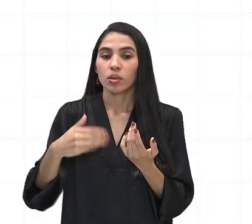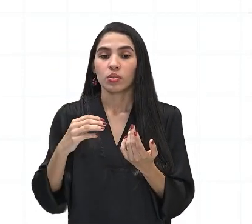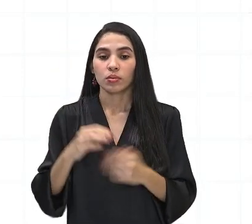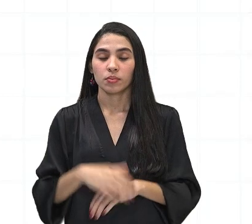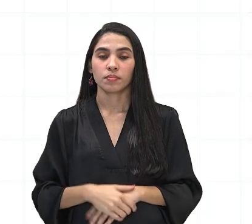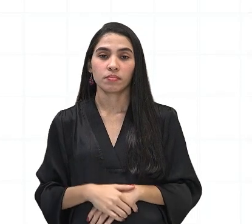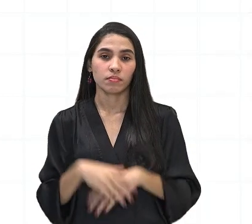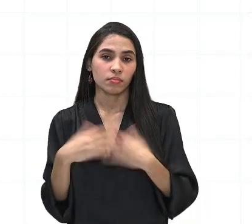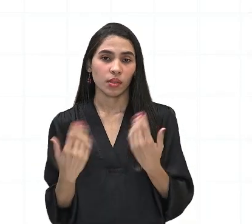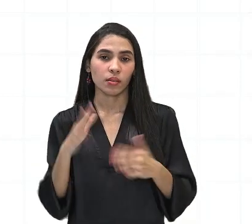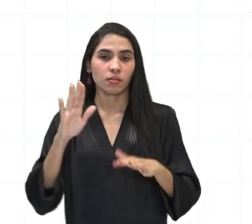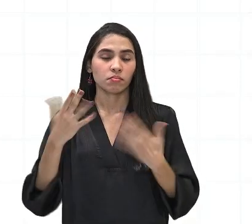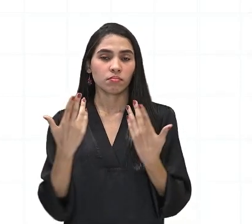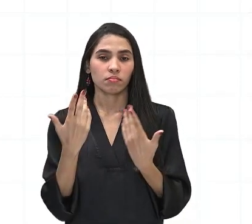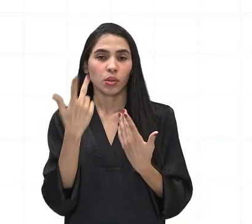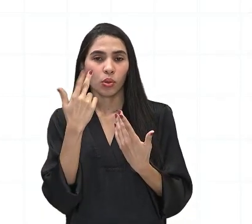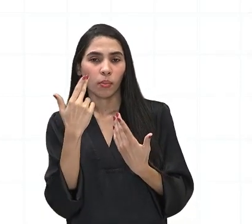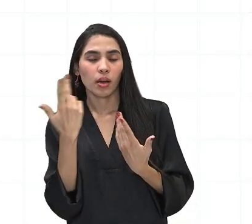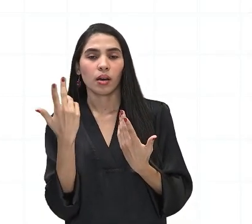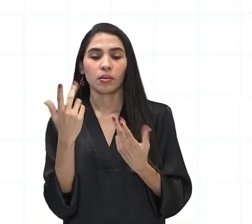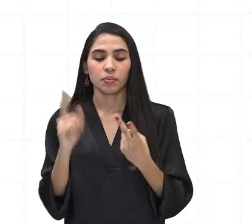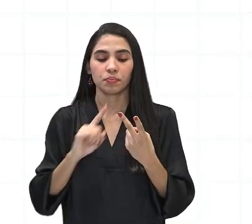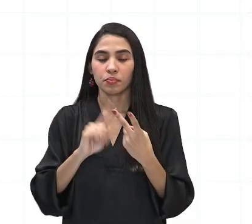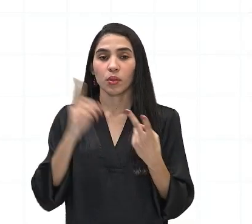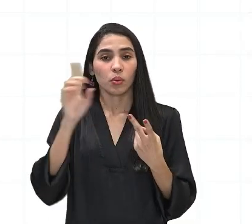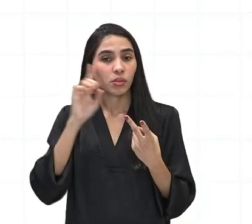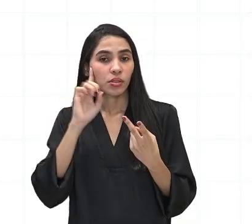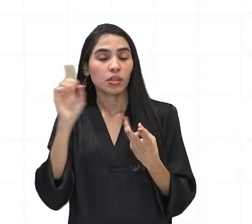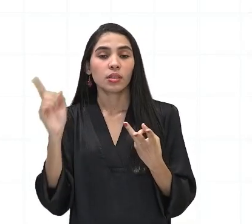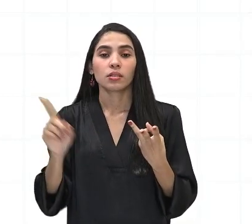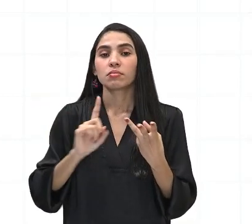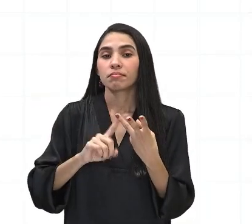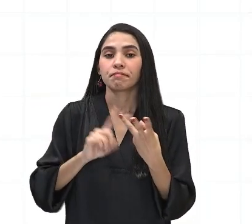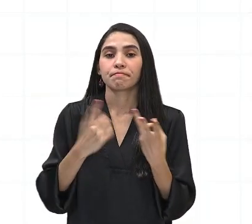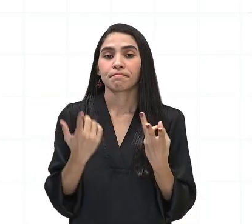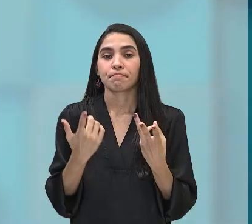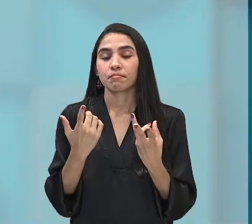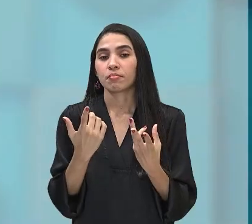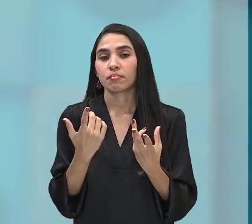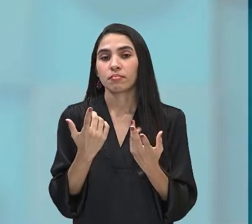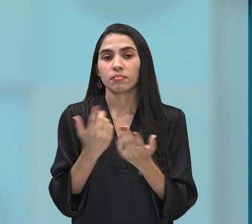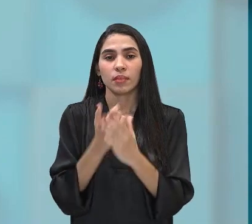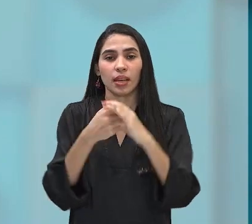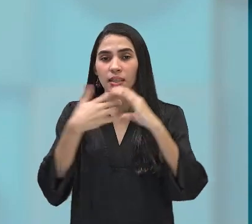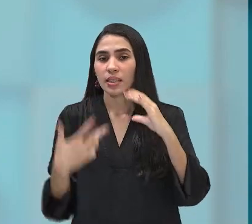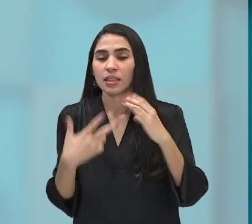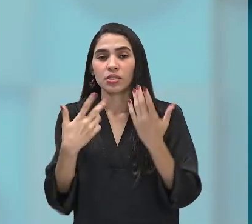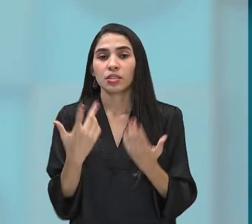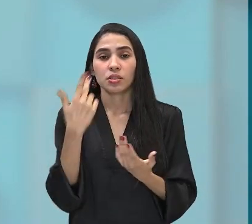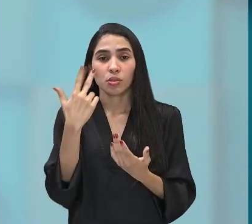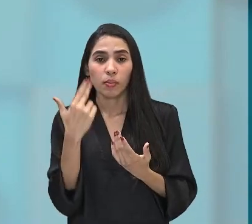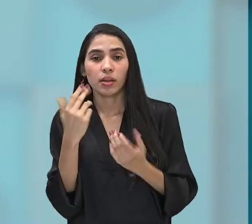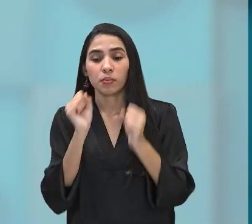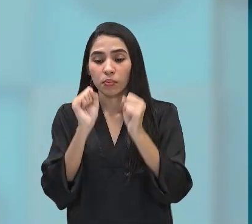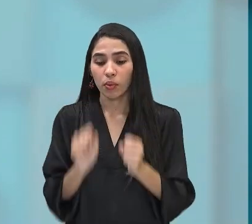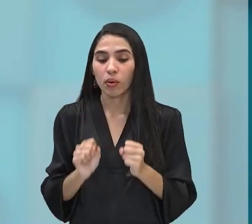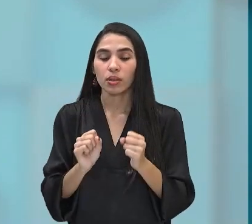sua delicada composição. Quantas novidades há numa flor, se a contemplarmos